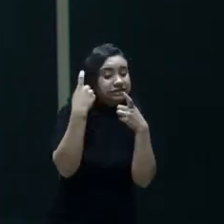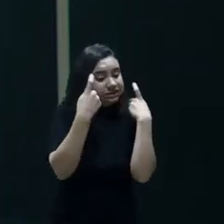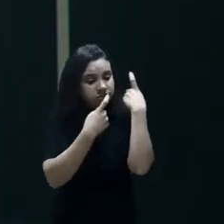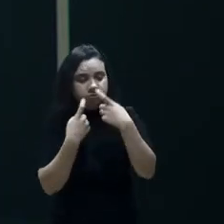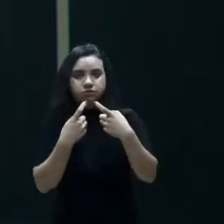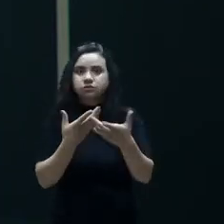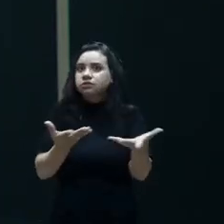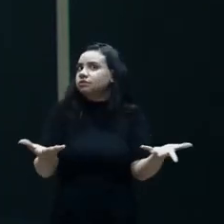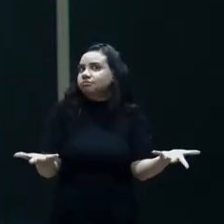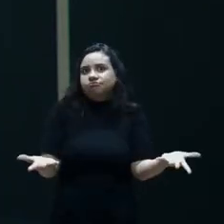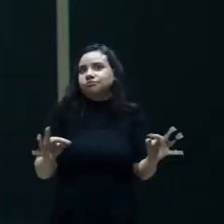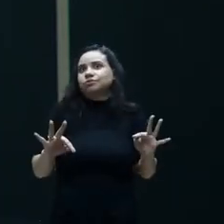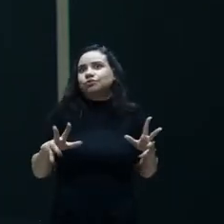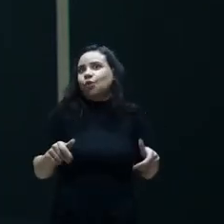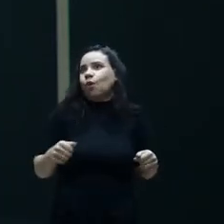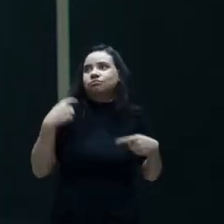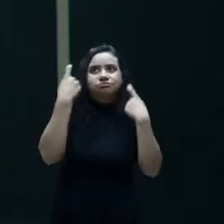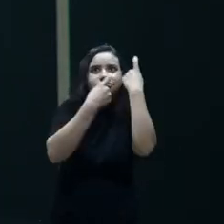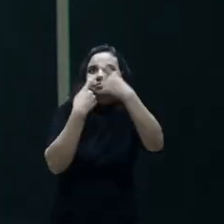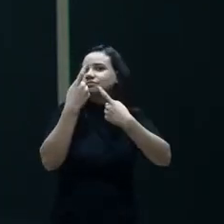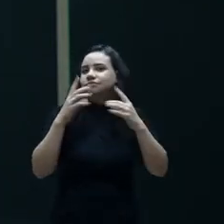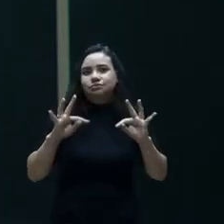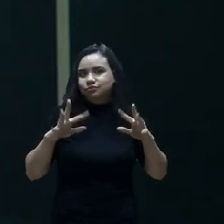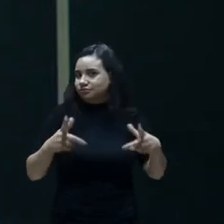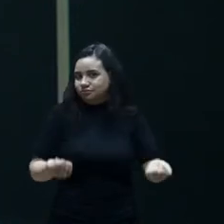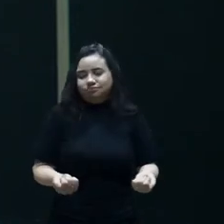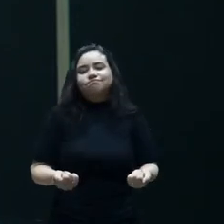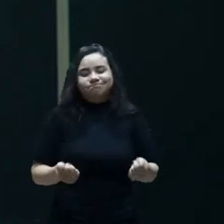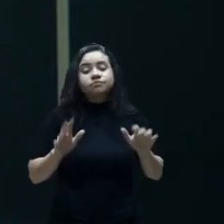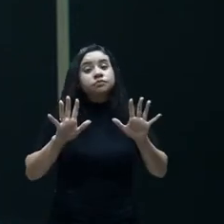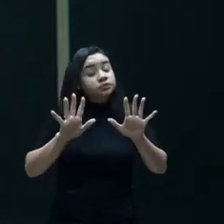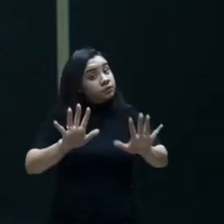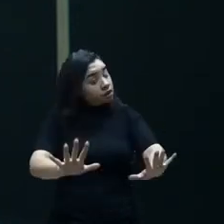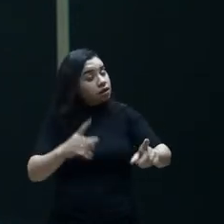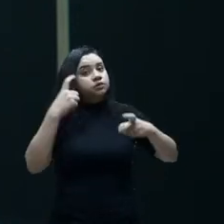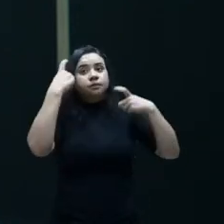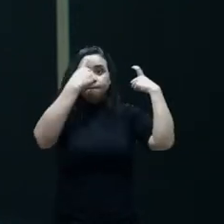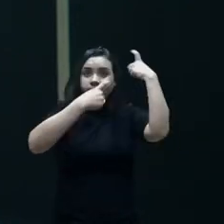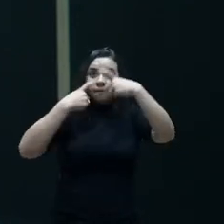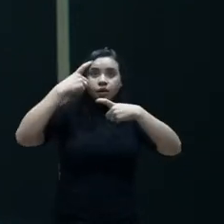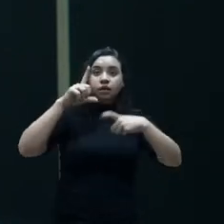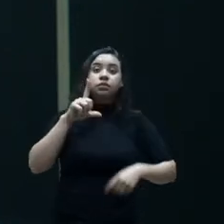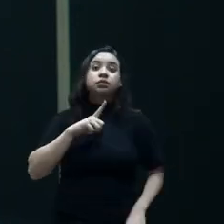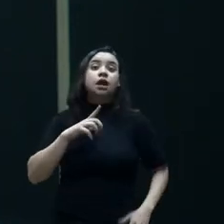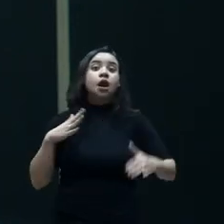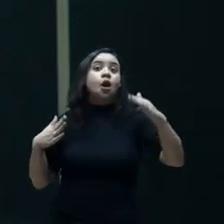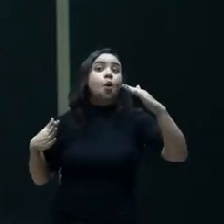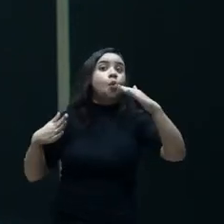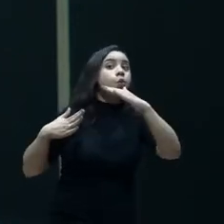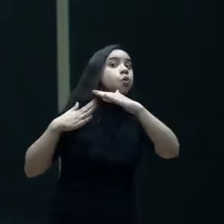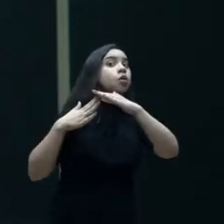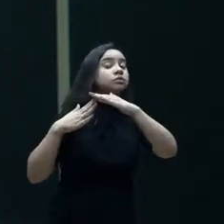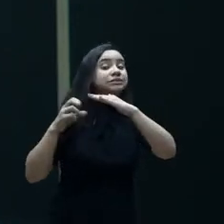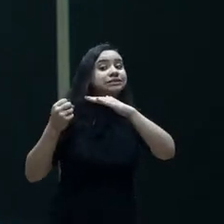doido. Todos nós temos preocupações. Mas a preocupação, ela vai até um limite. Se ela